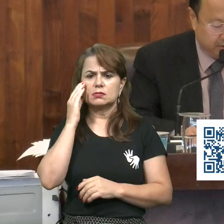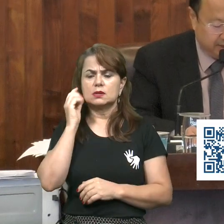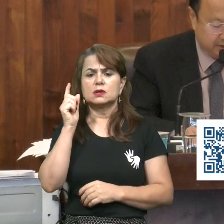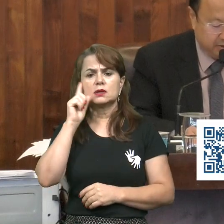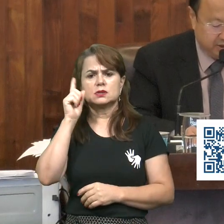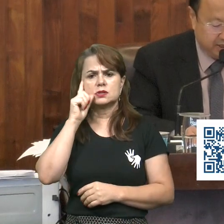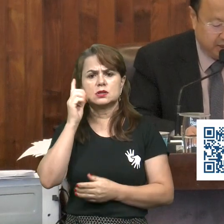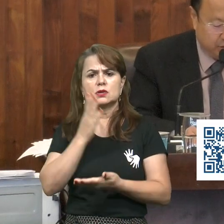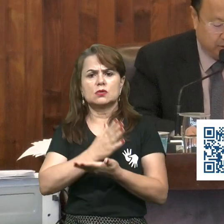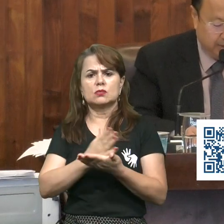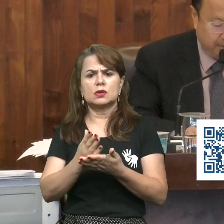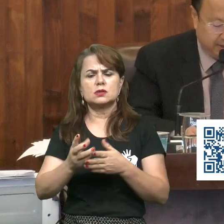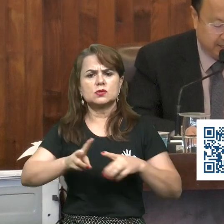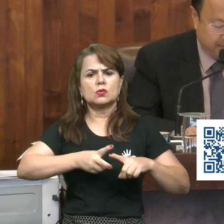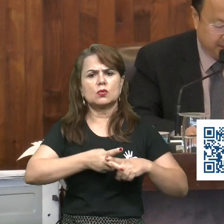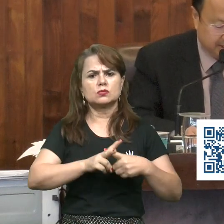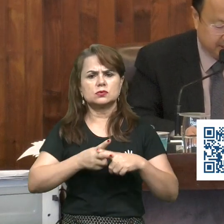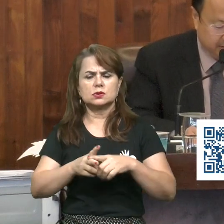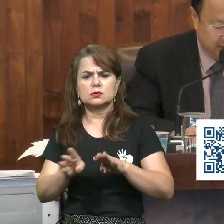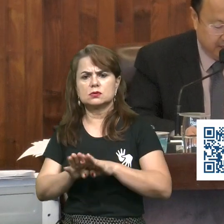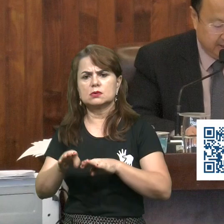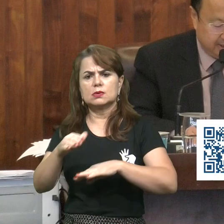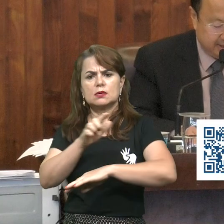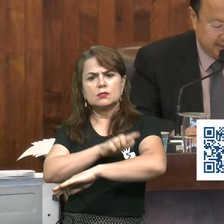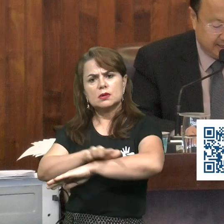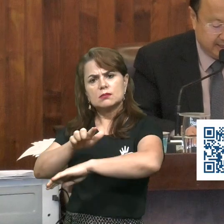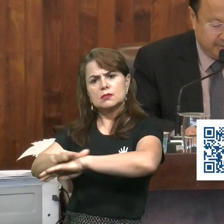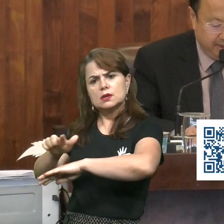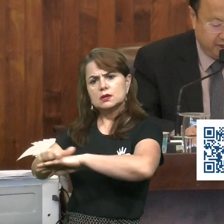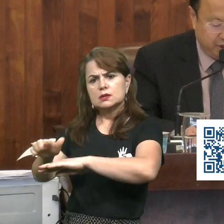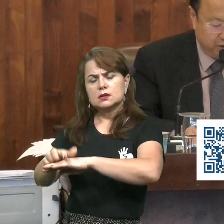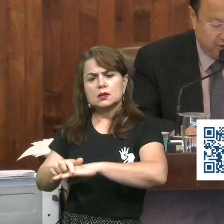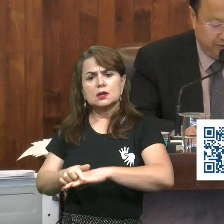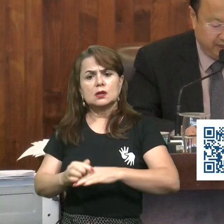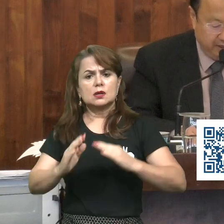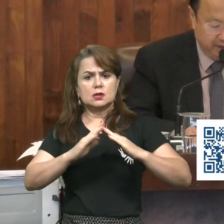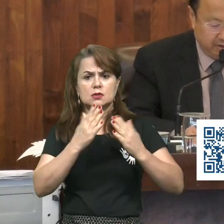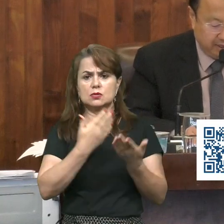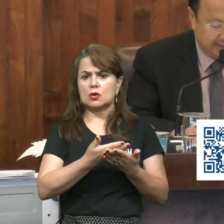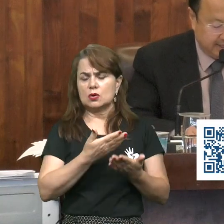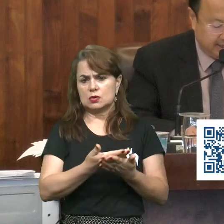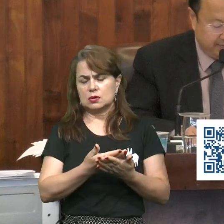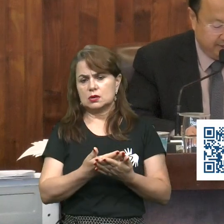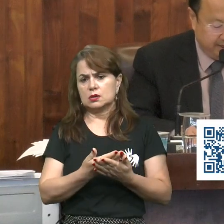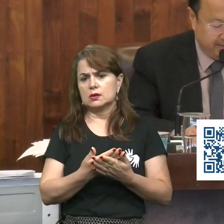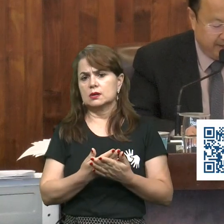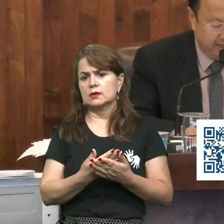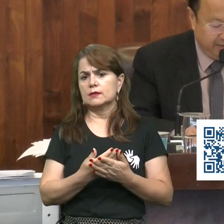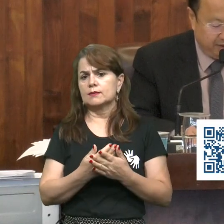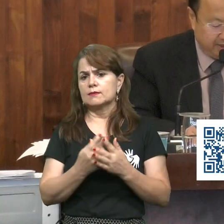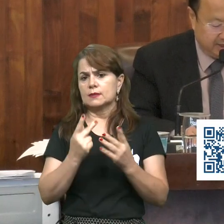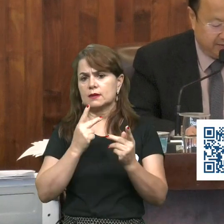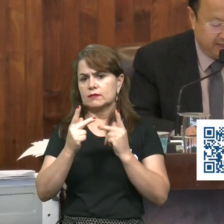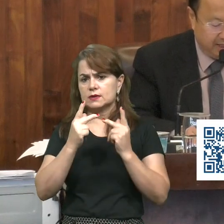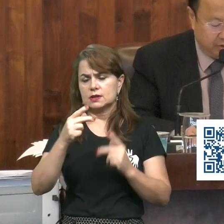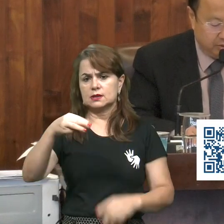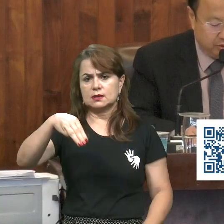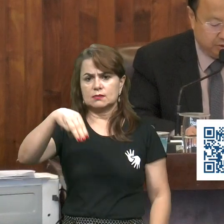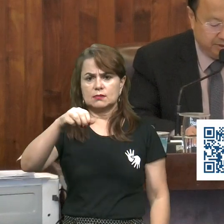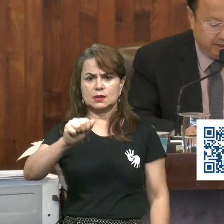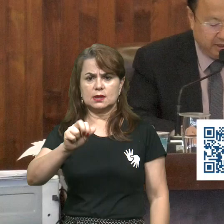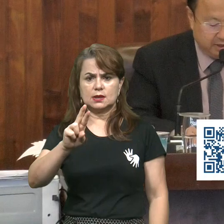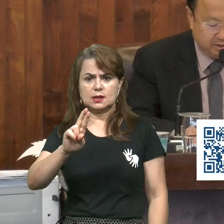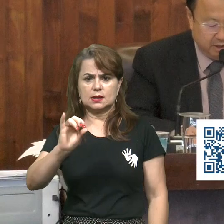serviços de manutenção em geral, como limpeza e capinação necessários na EMEI Chico Xavier, localizado na Avenida Maria Fernandes Cavalari,